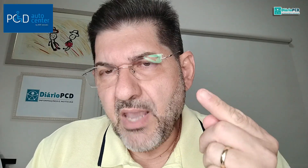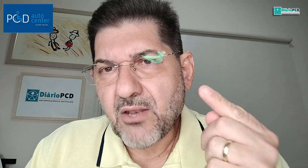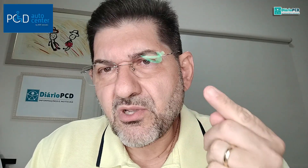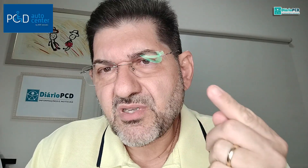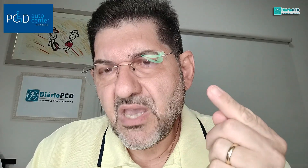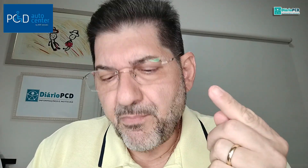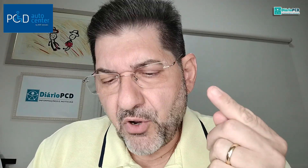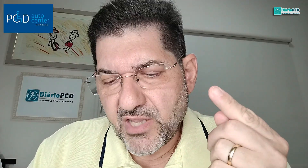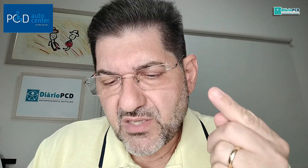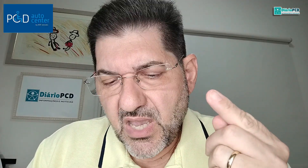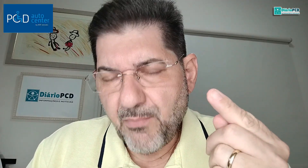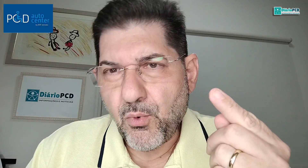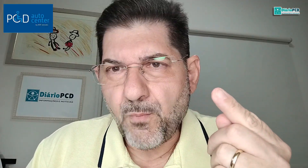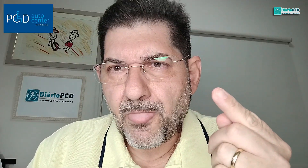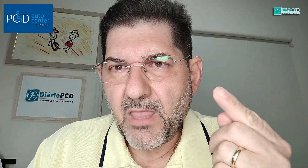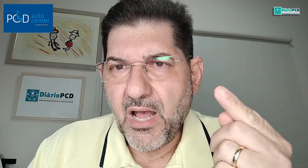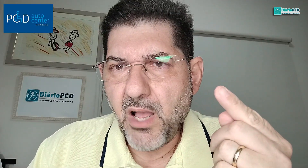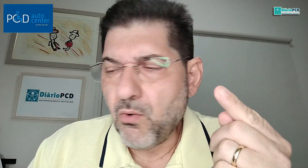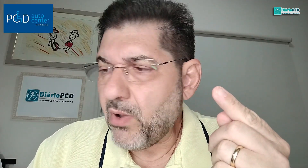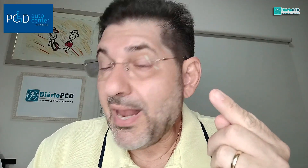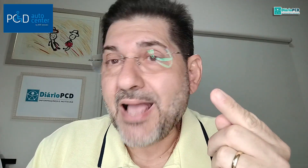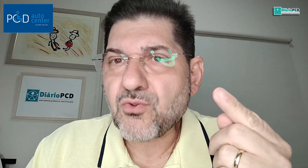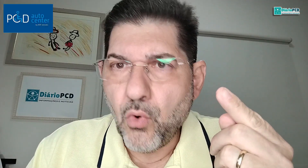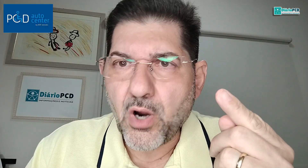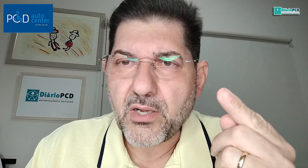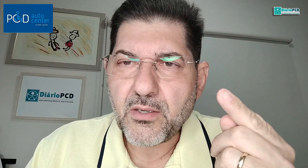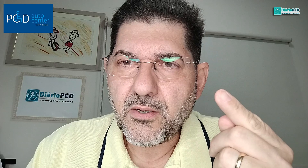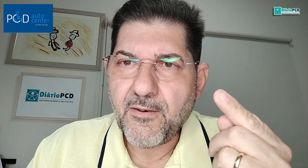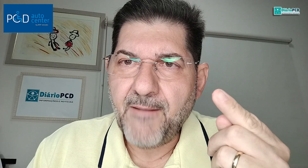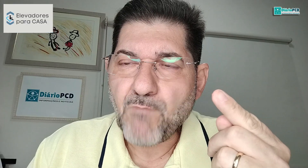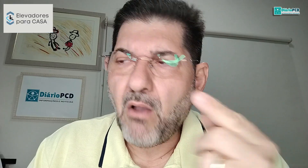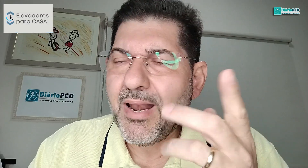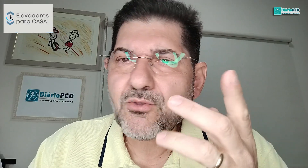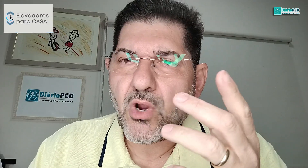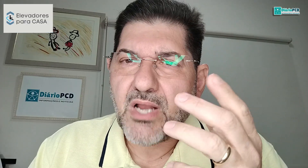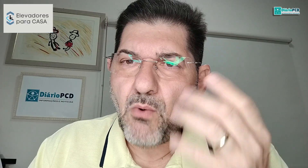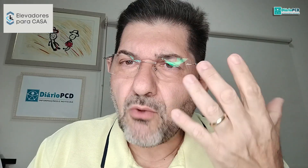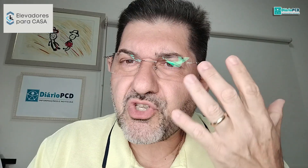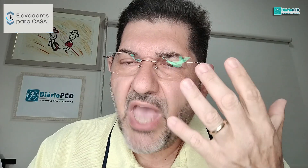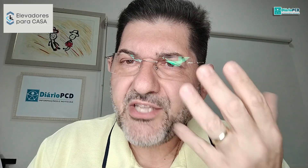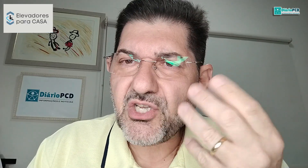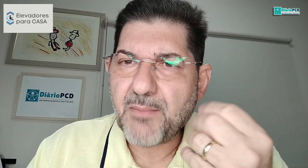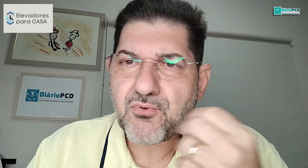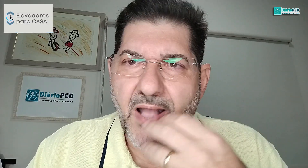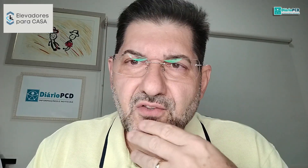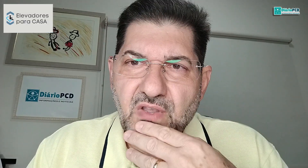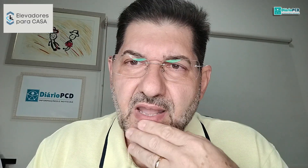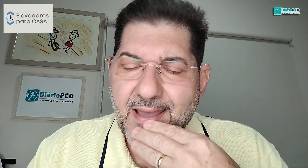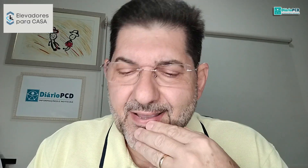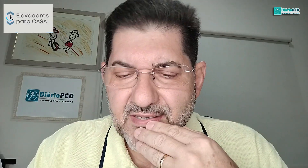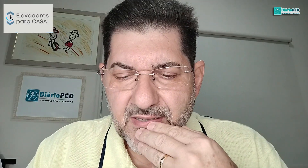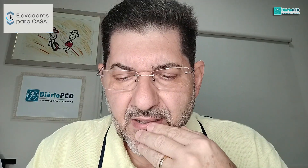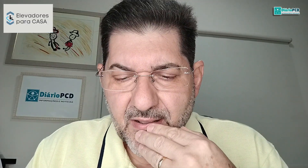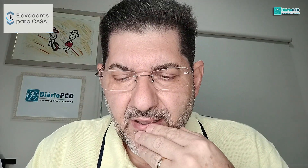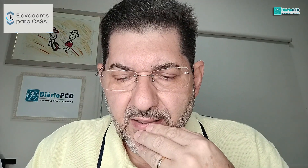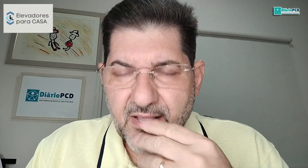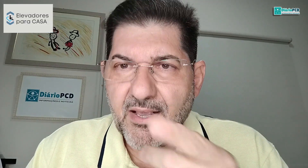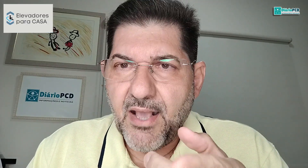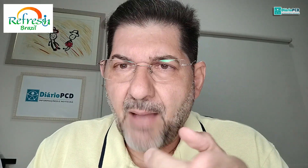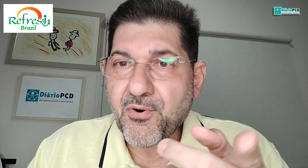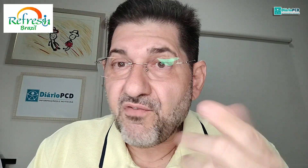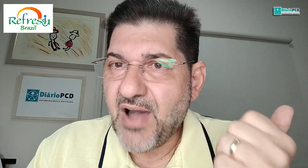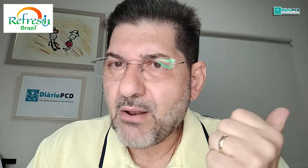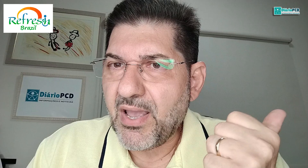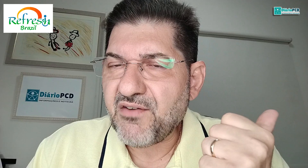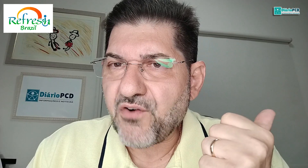E quero dizer, por exemplo, ao relator, aos 7 deputados federais